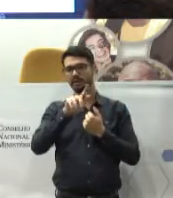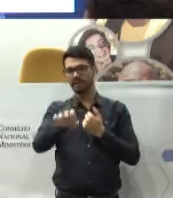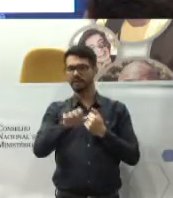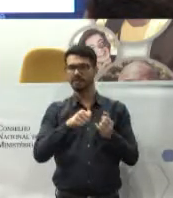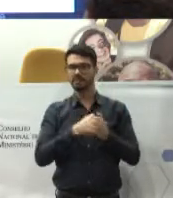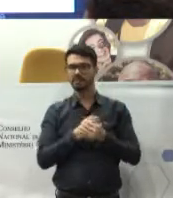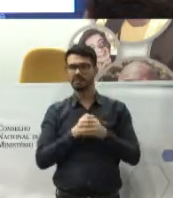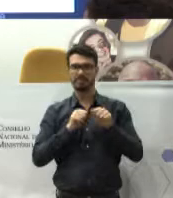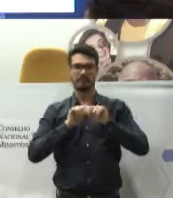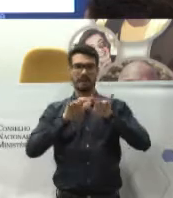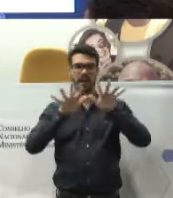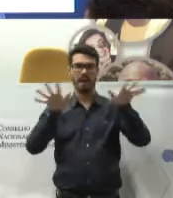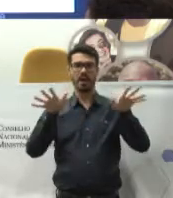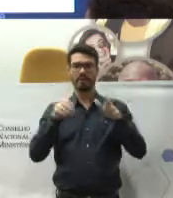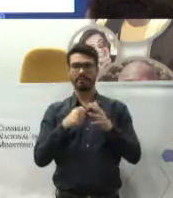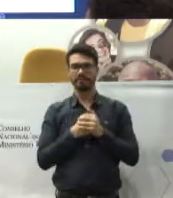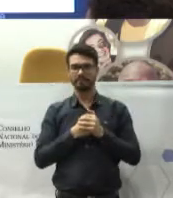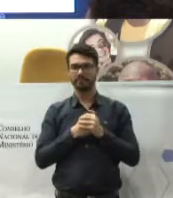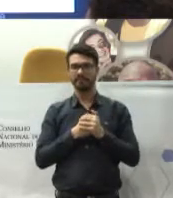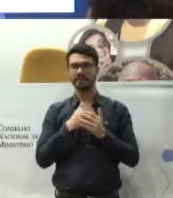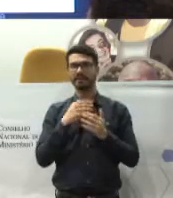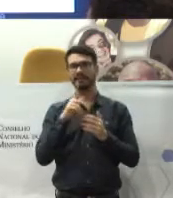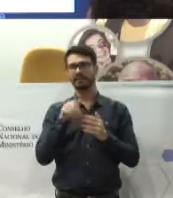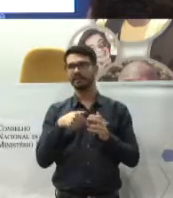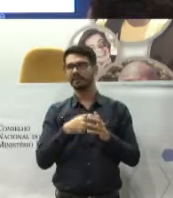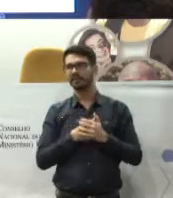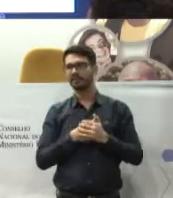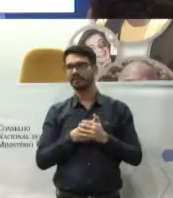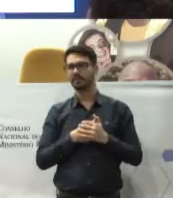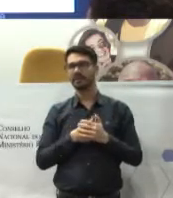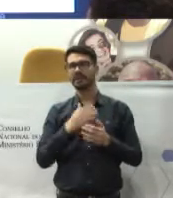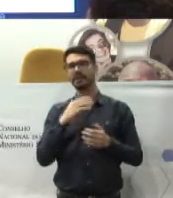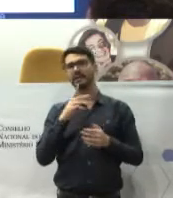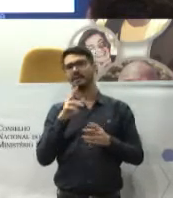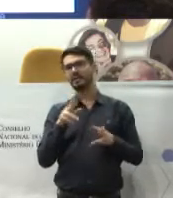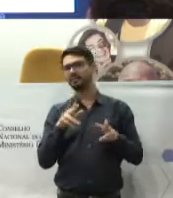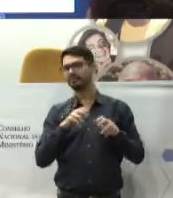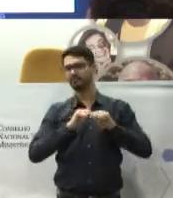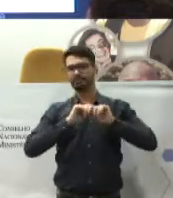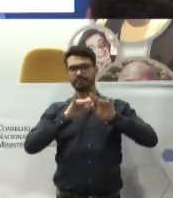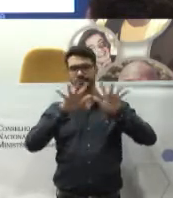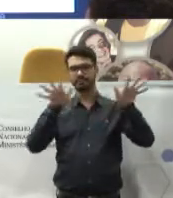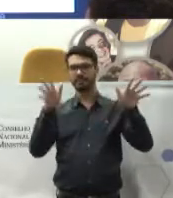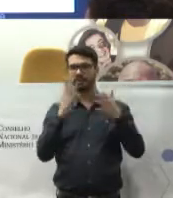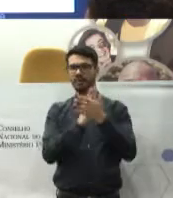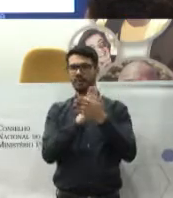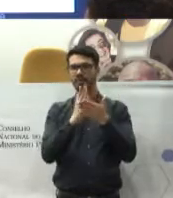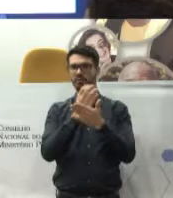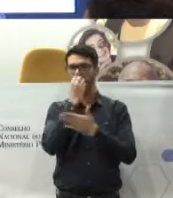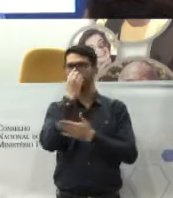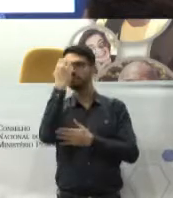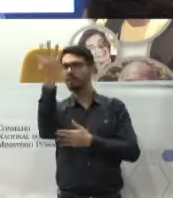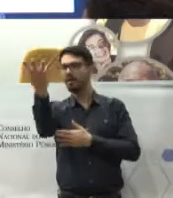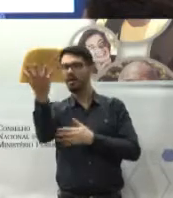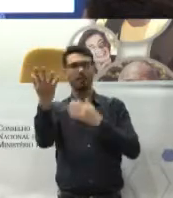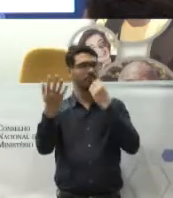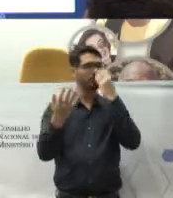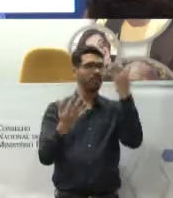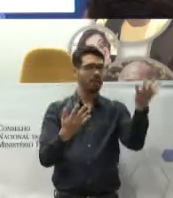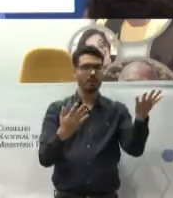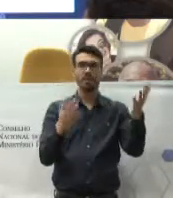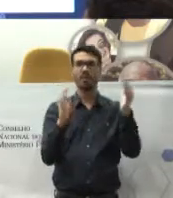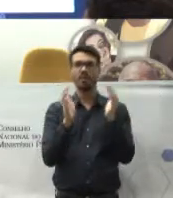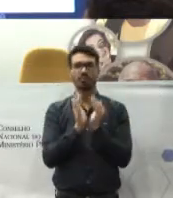dispersão favorece o caos. E com o caos, somente alguns são beneficiados, não